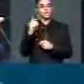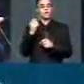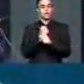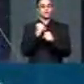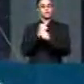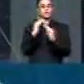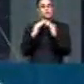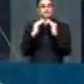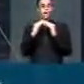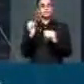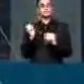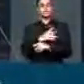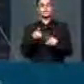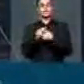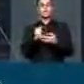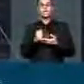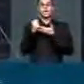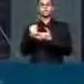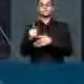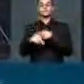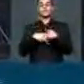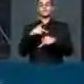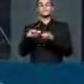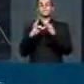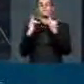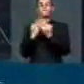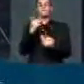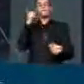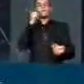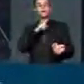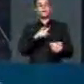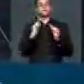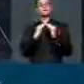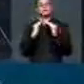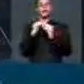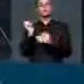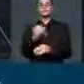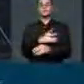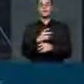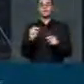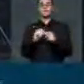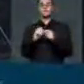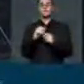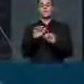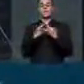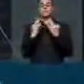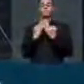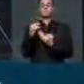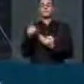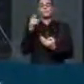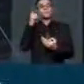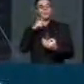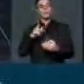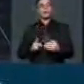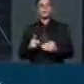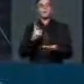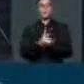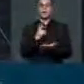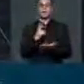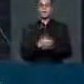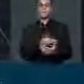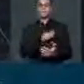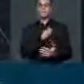do Caru e que estão cumprindo a decisão judicial que foi para dar as condições para essas famílias continuarem as suas vidas,